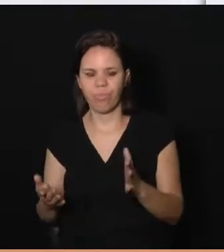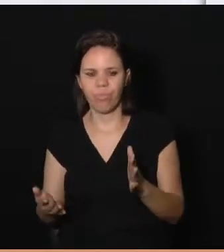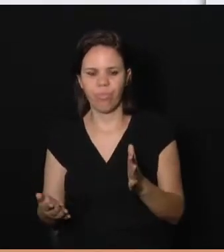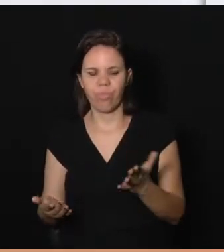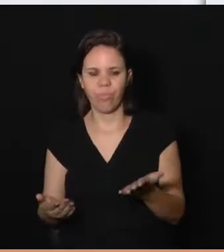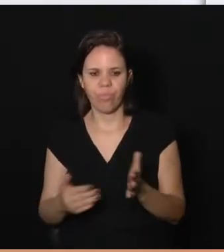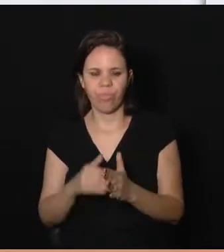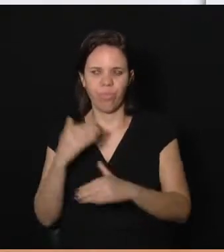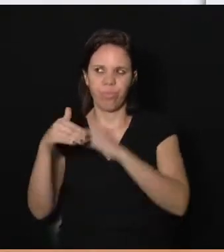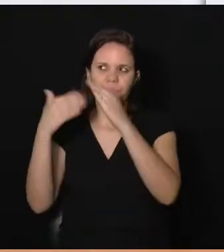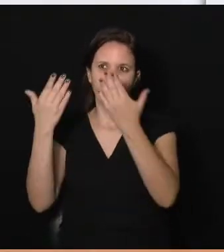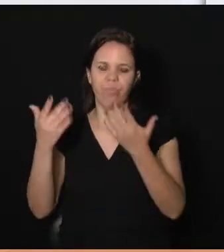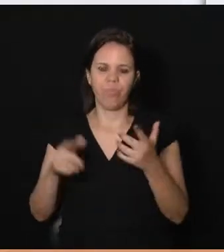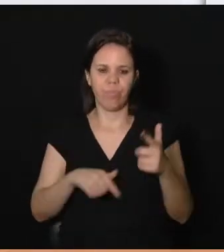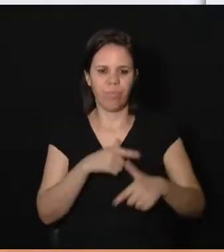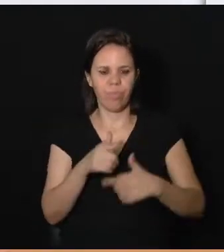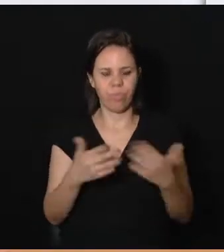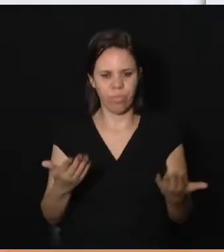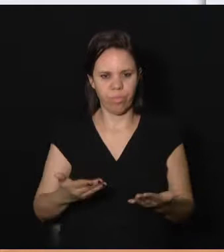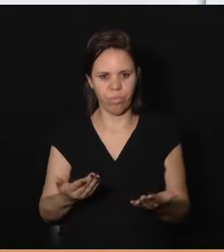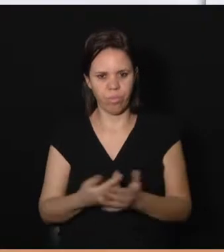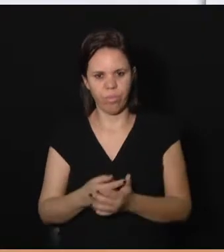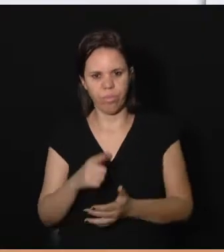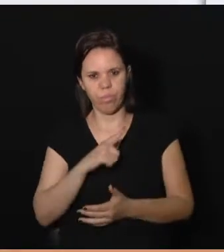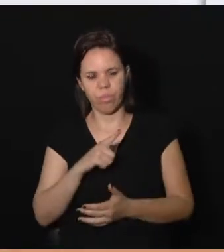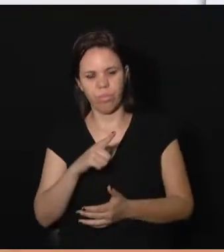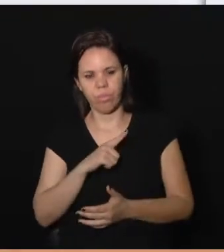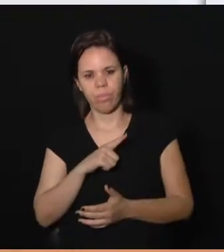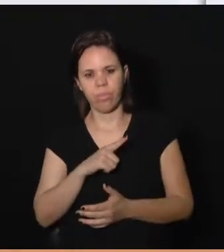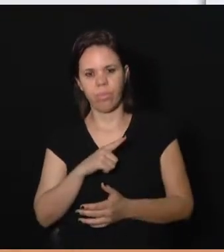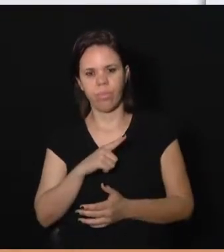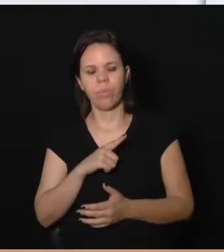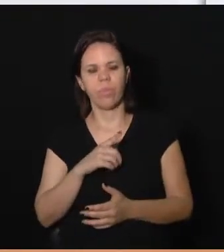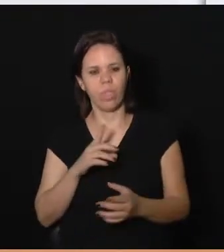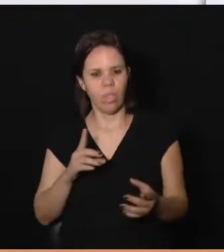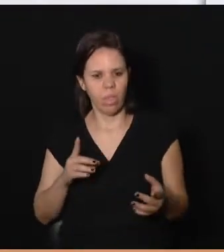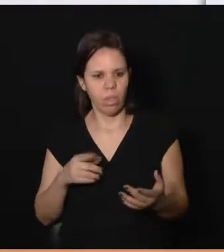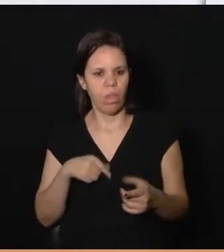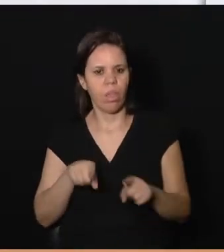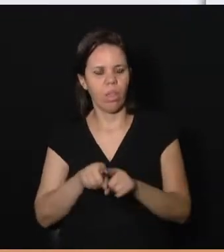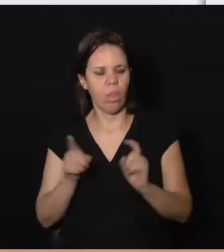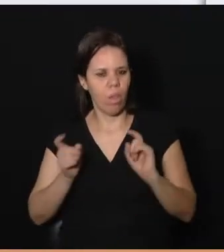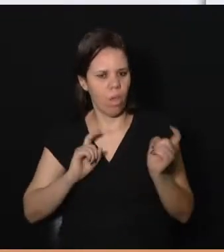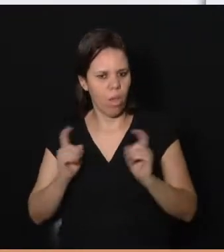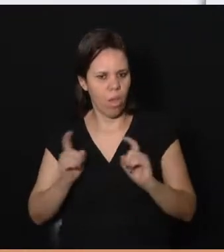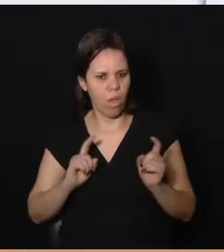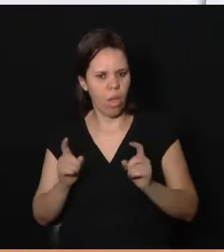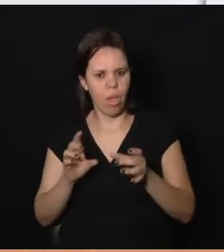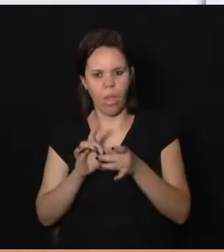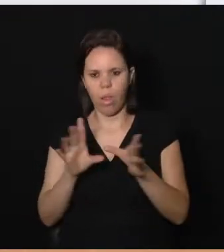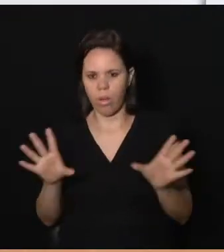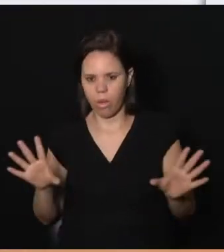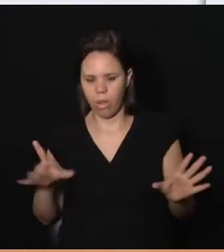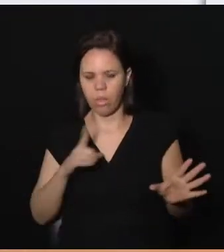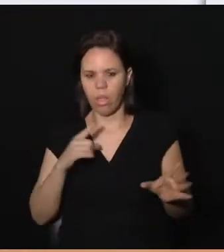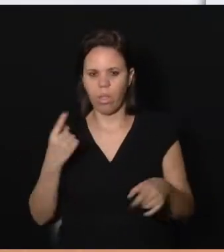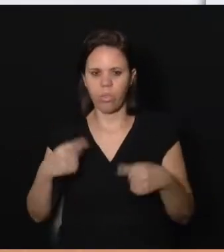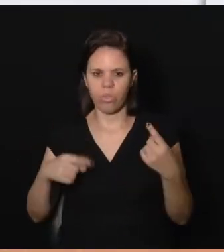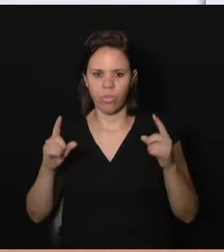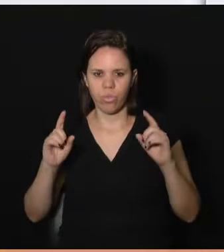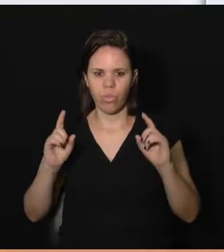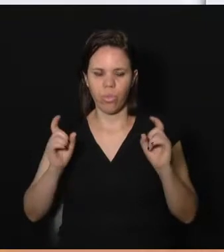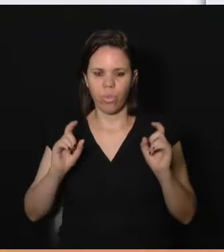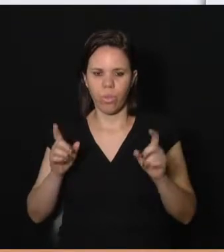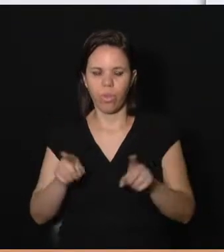para o desenvolvimento da atividade. Hoje existem as chamadas consultas públicas, então há a possibilidade de discussão a fóruns, de